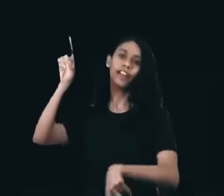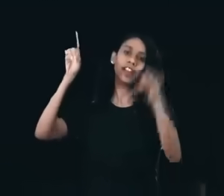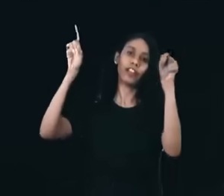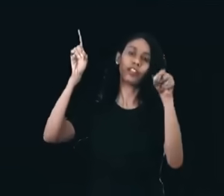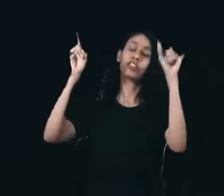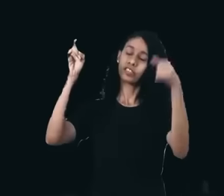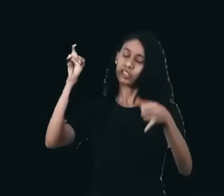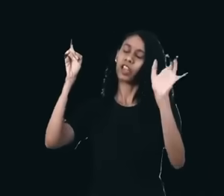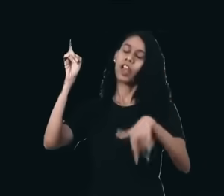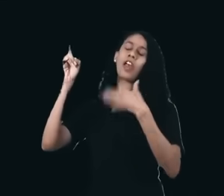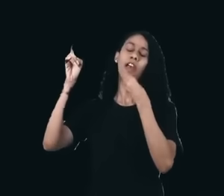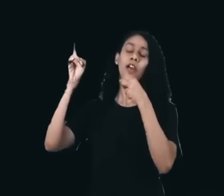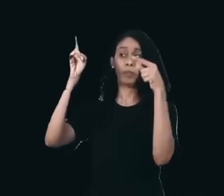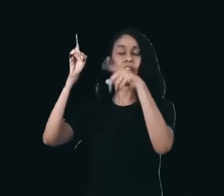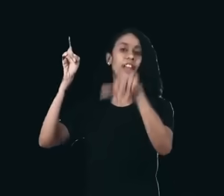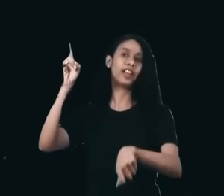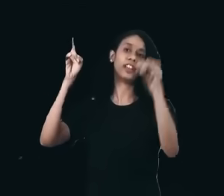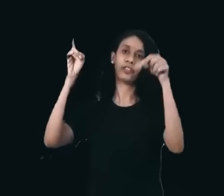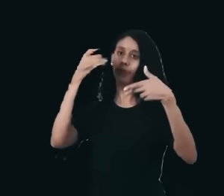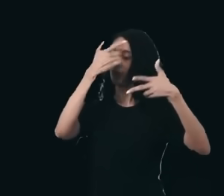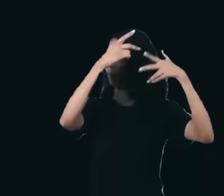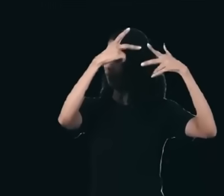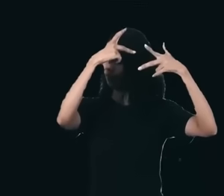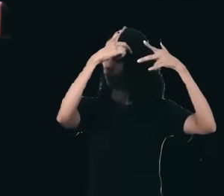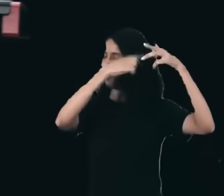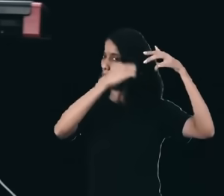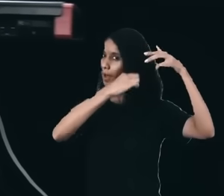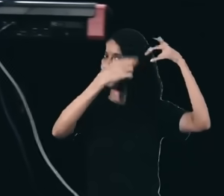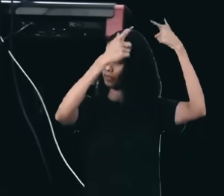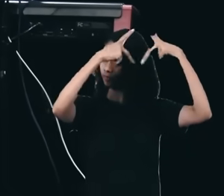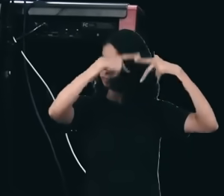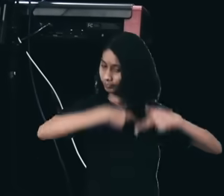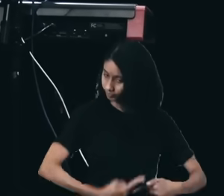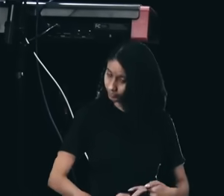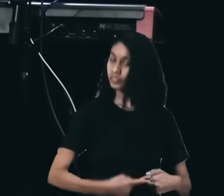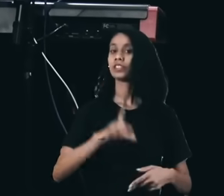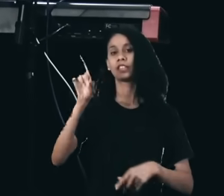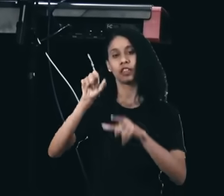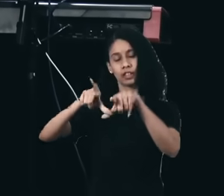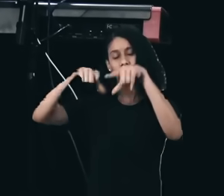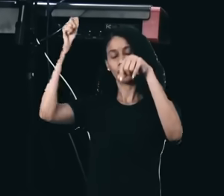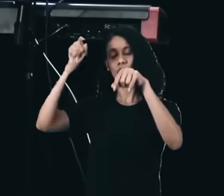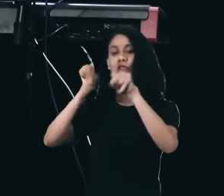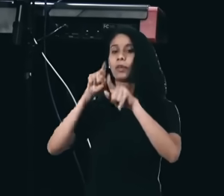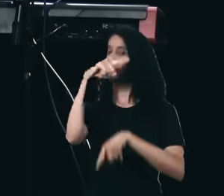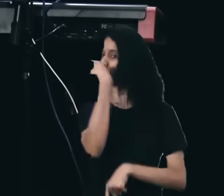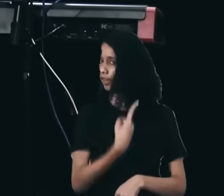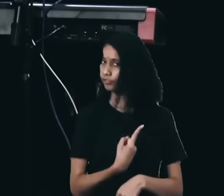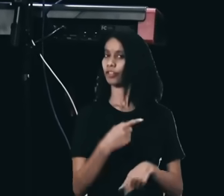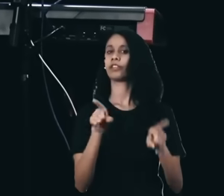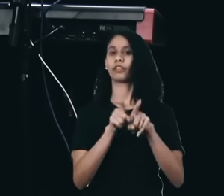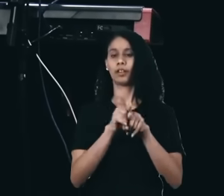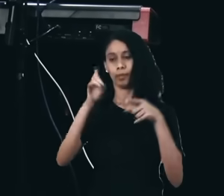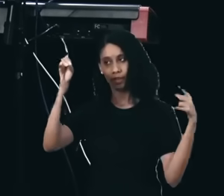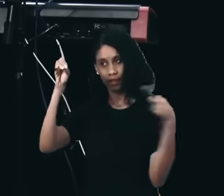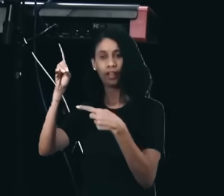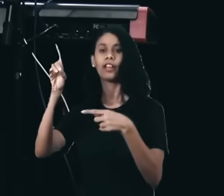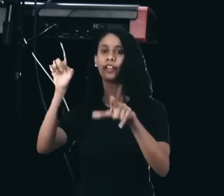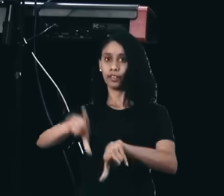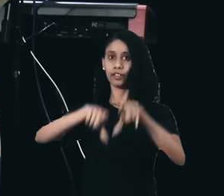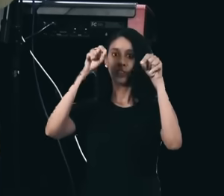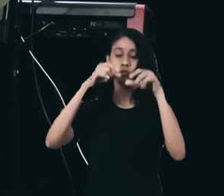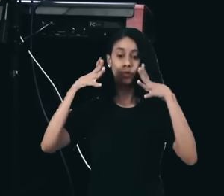ser homem, foi Deus que escolheu. Se tinha o cabelo liso, foi Deus que escolheu. Se ia ter o cabelo cacheado, foi Deus que escolheu. Foi ou não foi? Eu